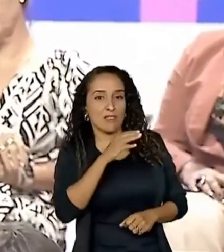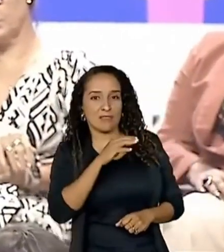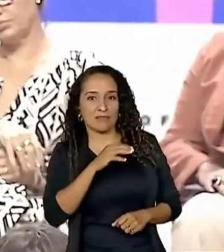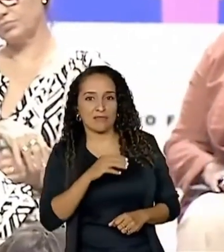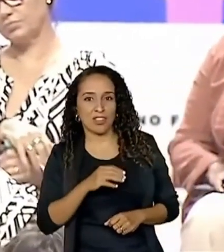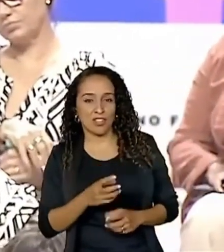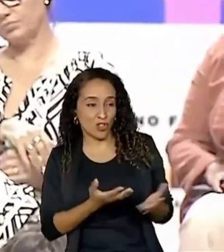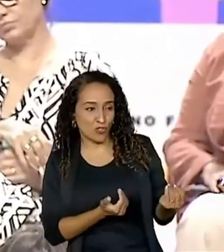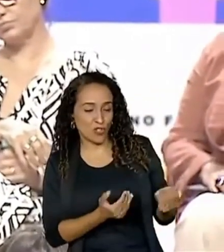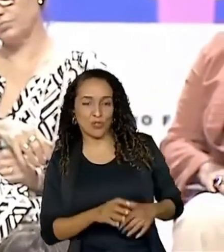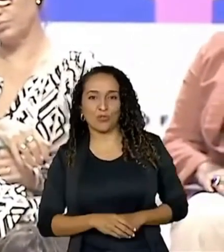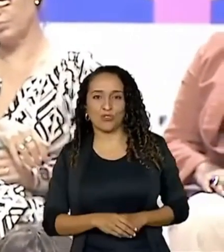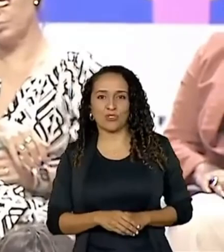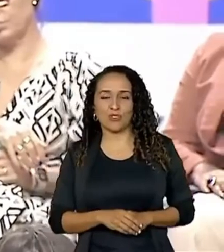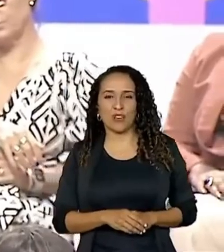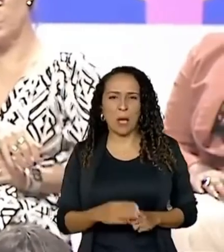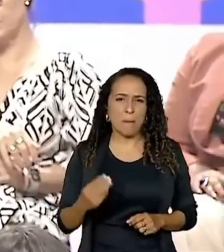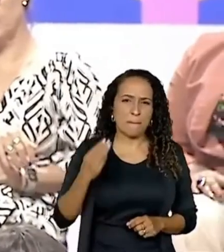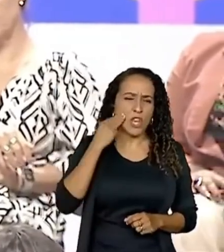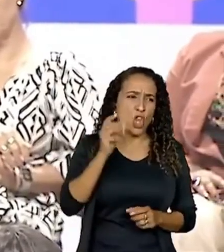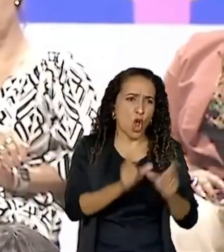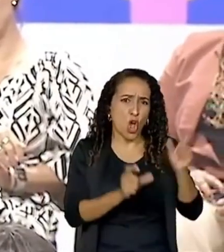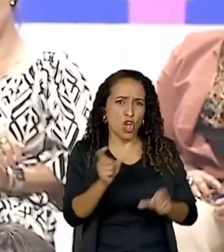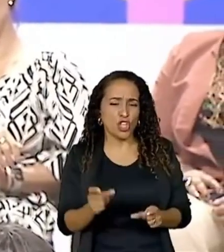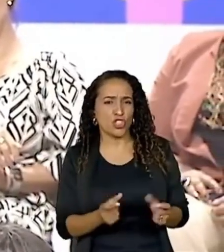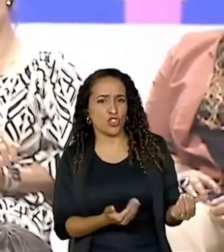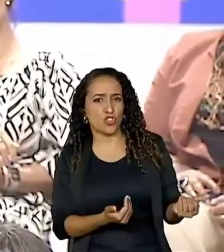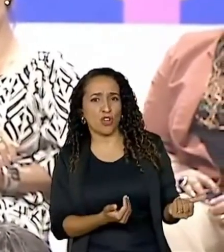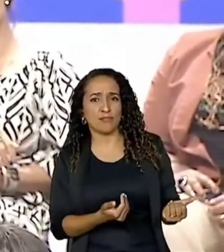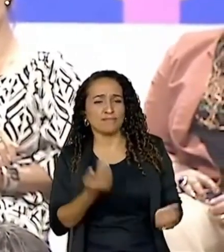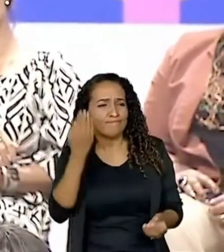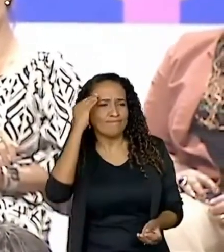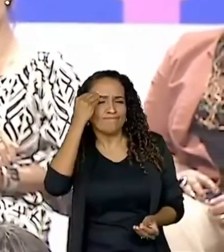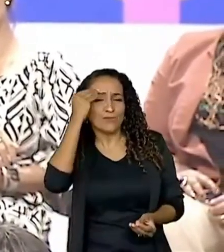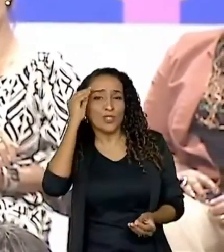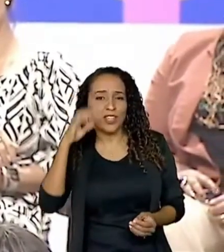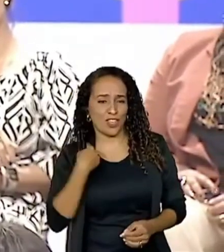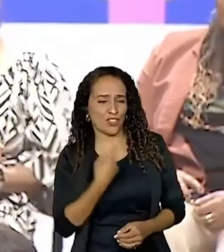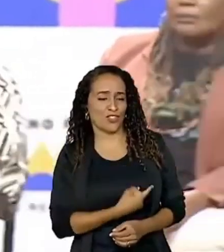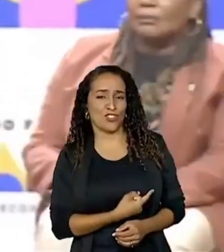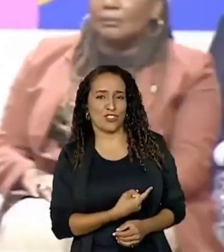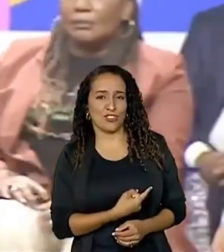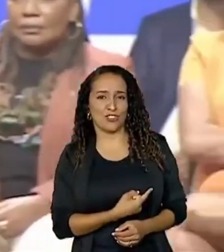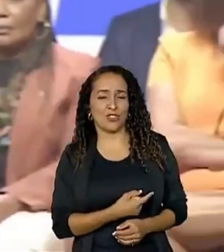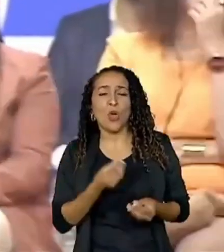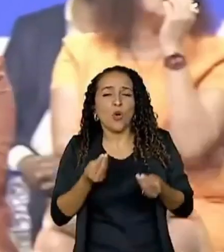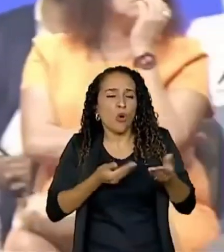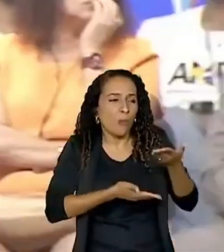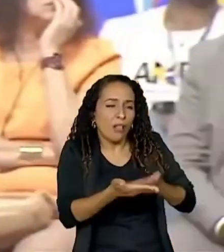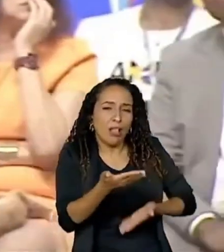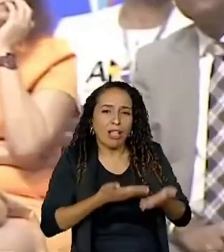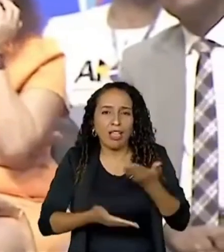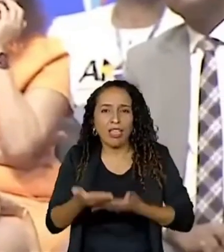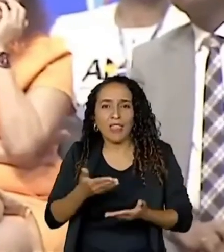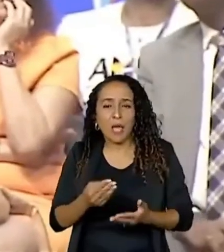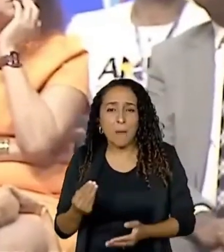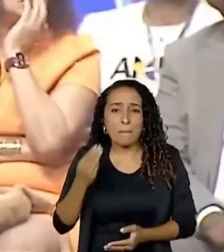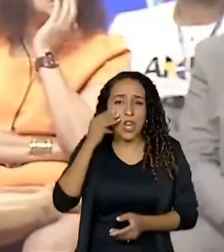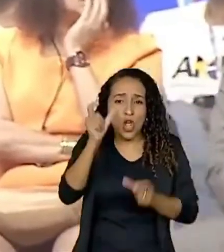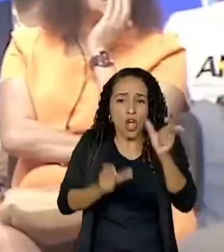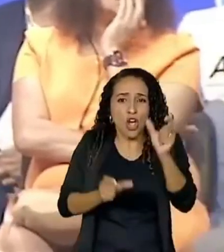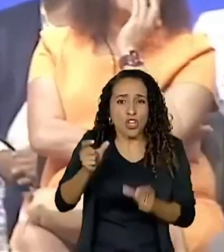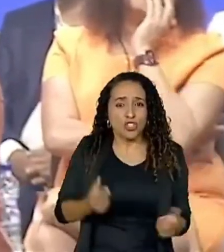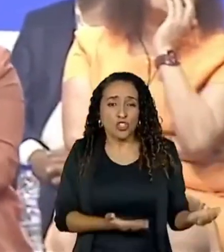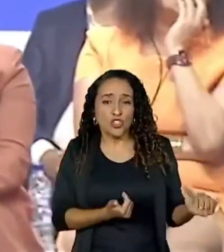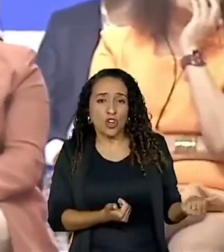de jovens que ainda não nos entendem? Como é que nós vamos tratar esses milhões de jovens?